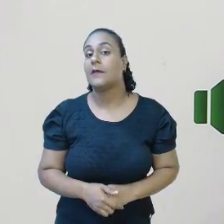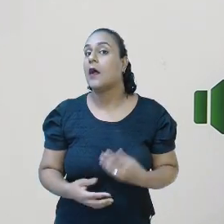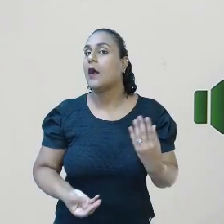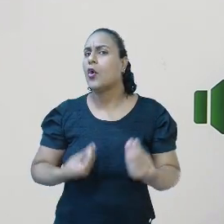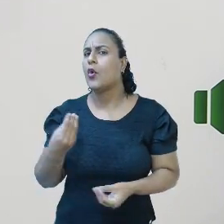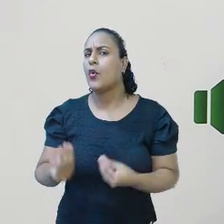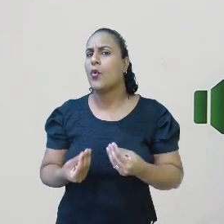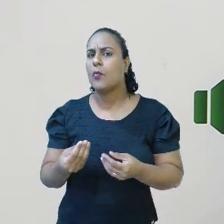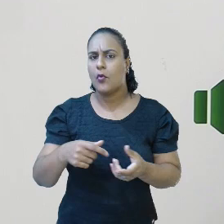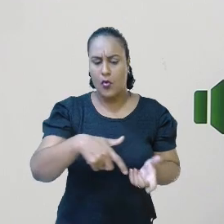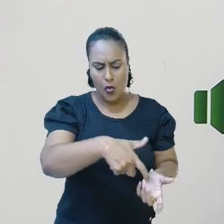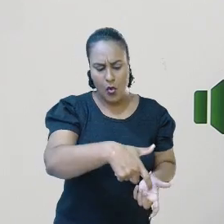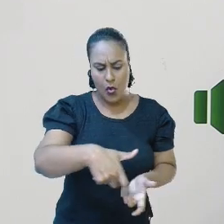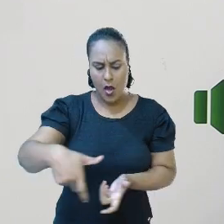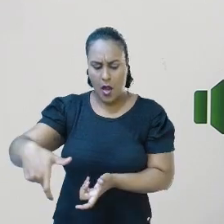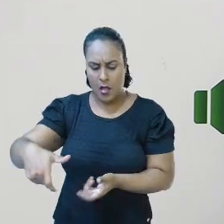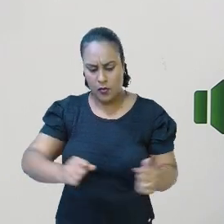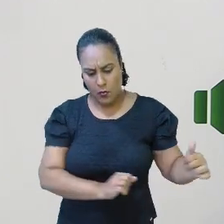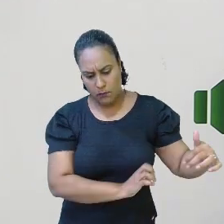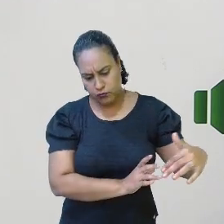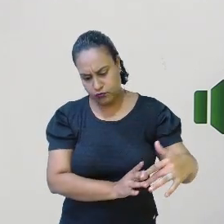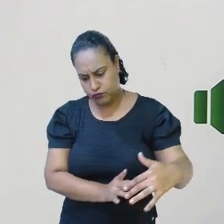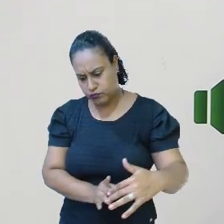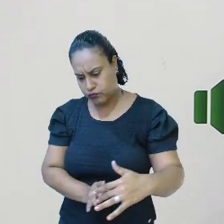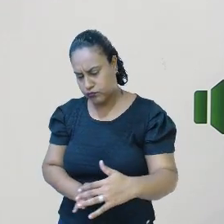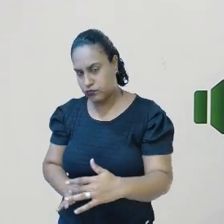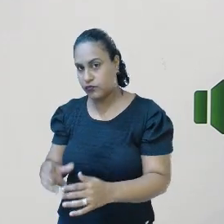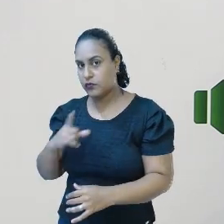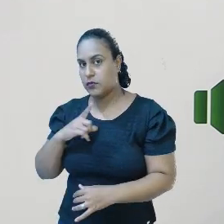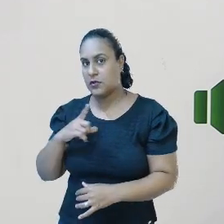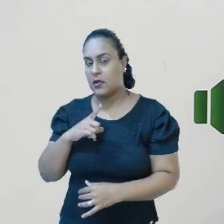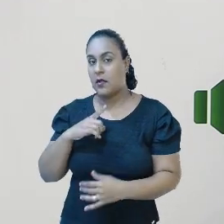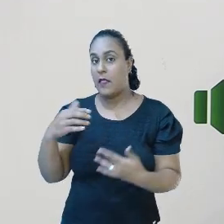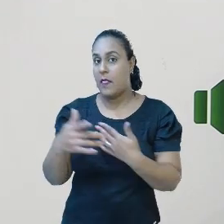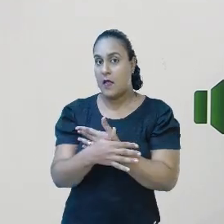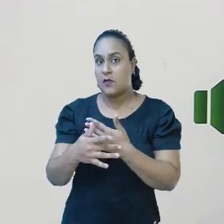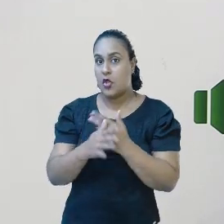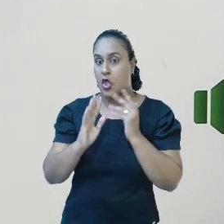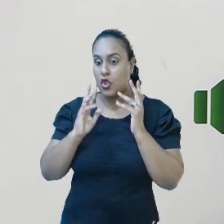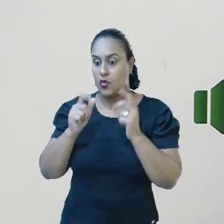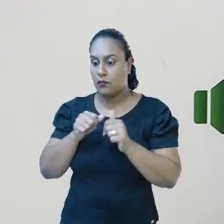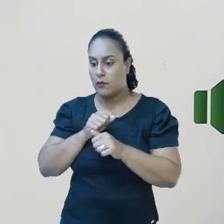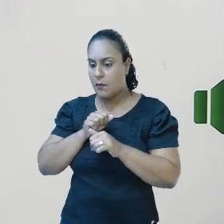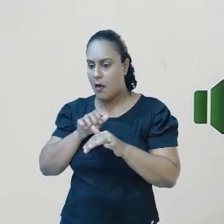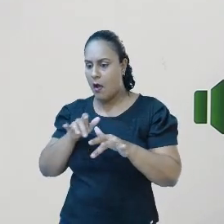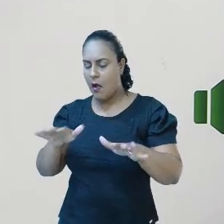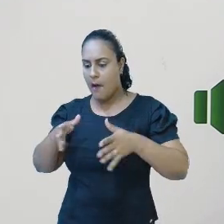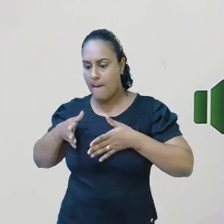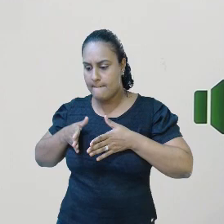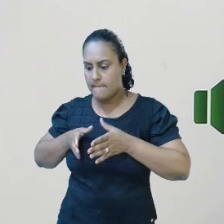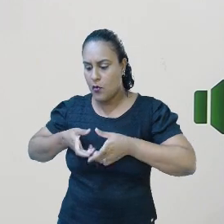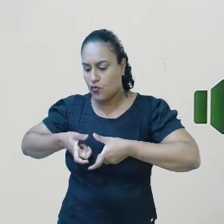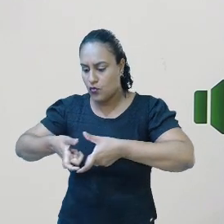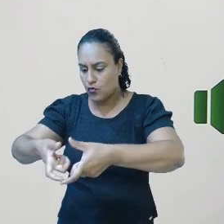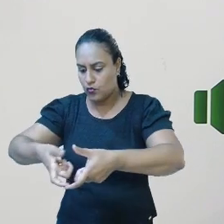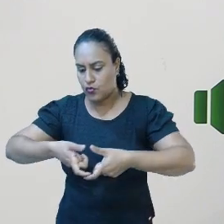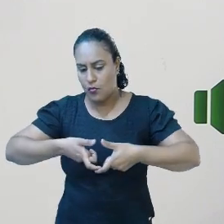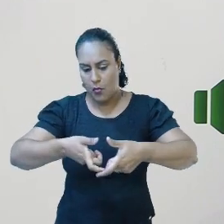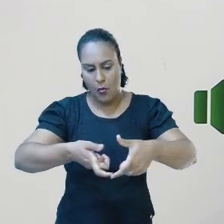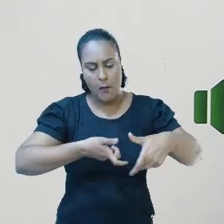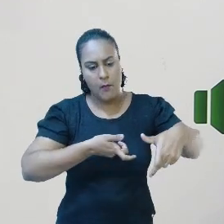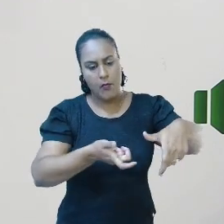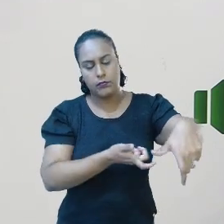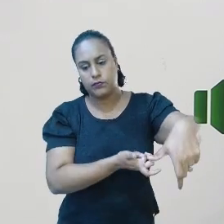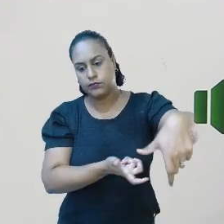através das tubulações. Então, nós temos espalhada pela nossa cidade tubulações, várias. E aí nós temos a